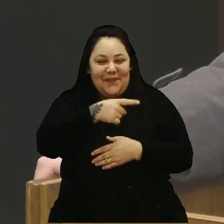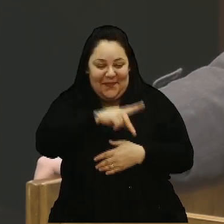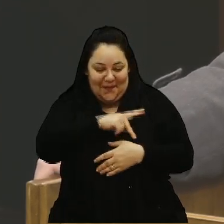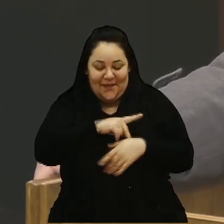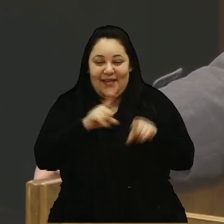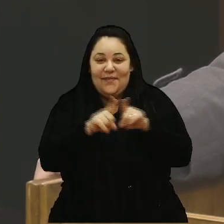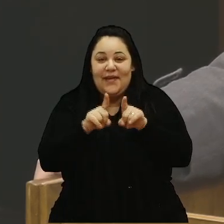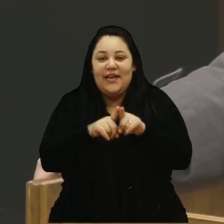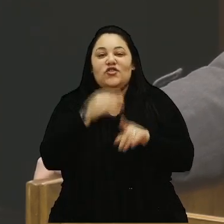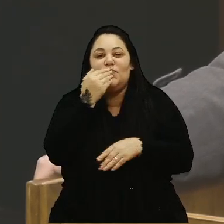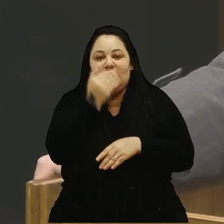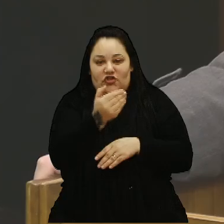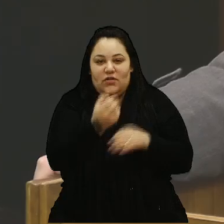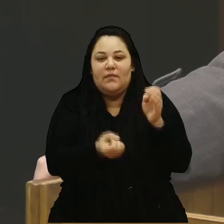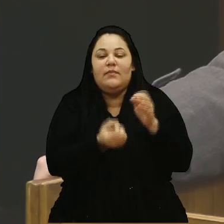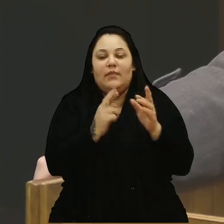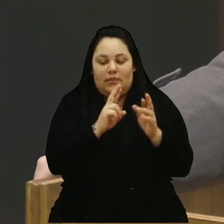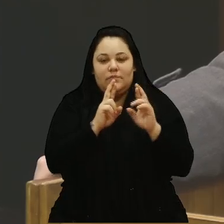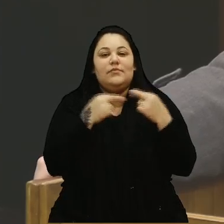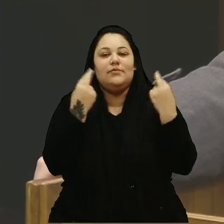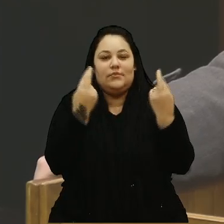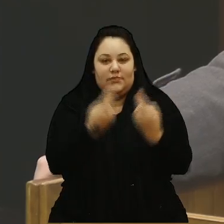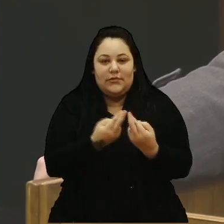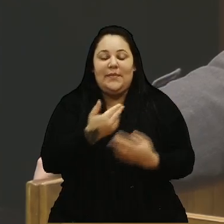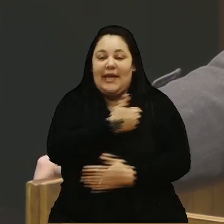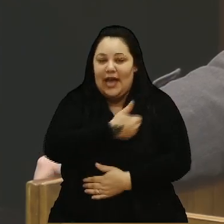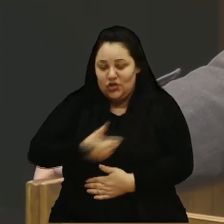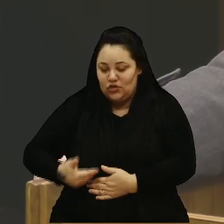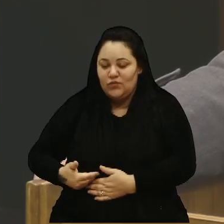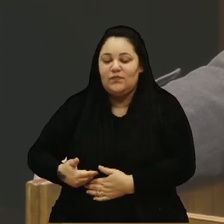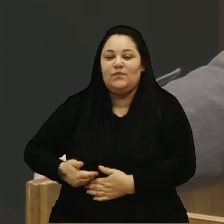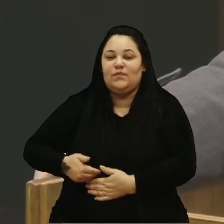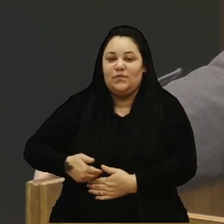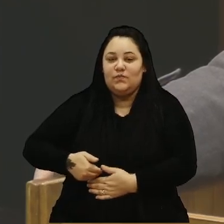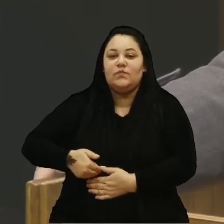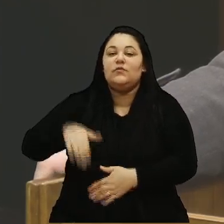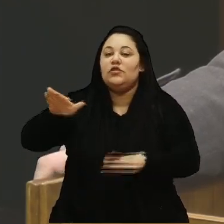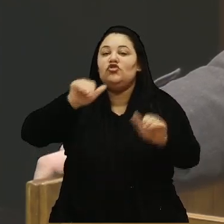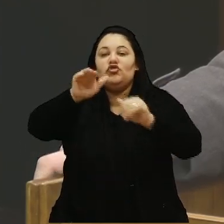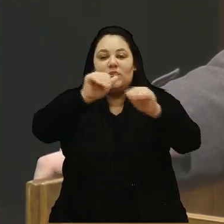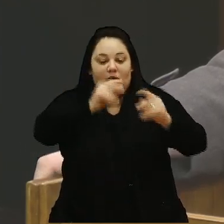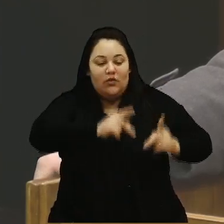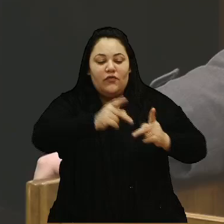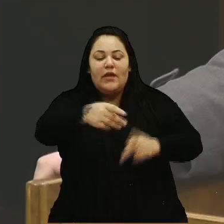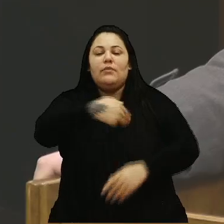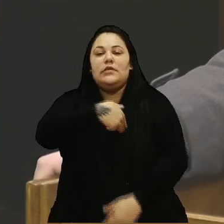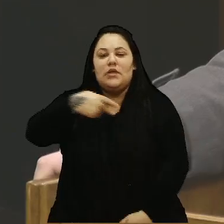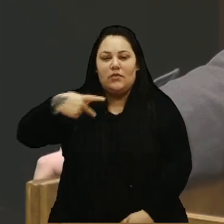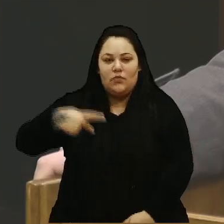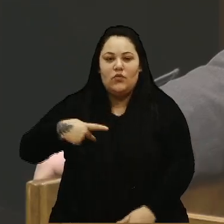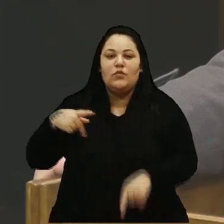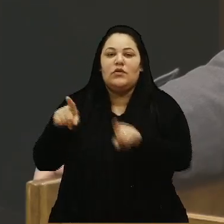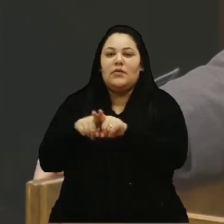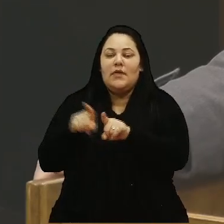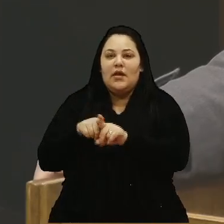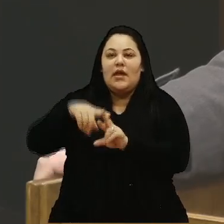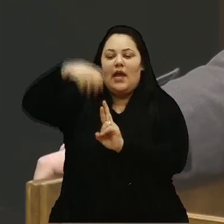audiência pública aqui na nossa casa, né, na Casa do Povo, e nós convidarmos, né, Ministério Público,